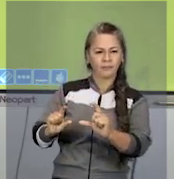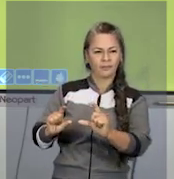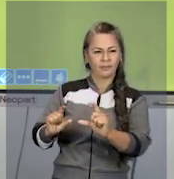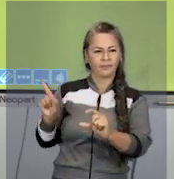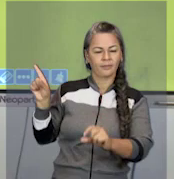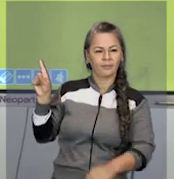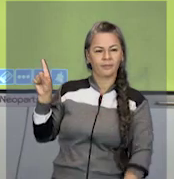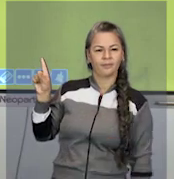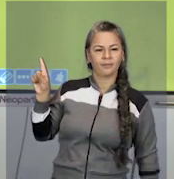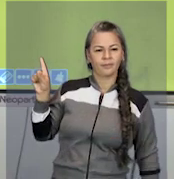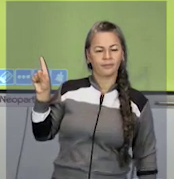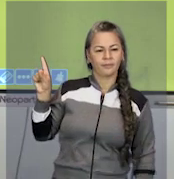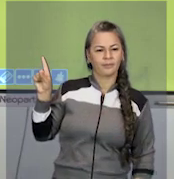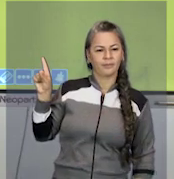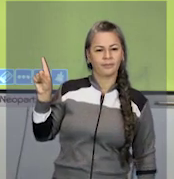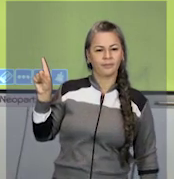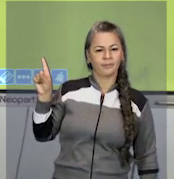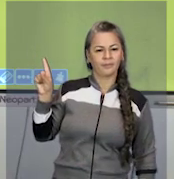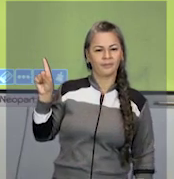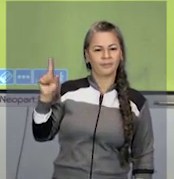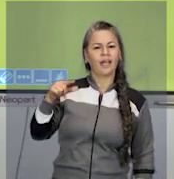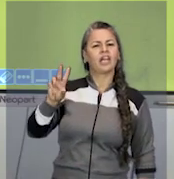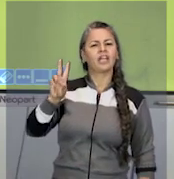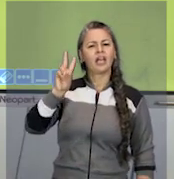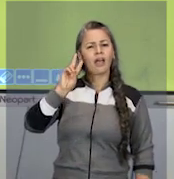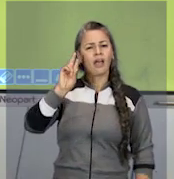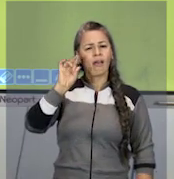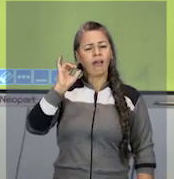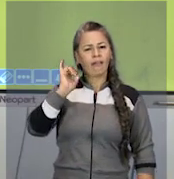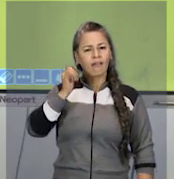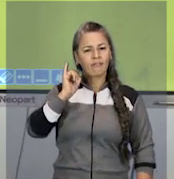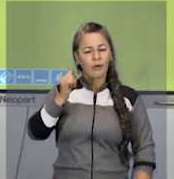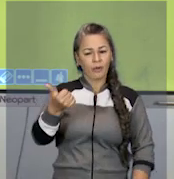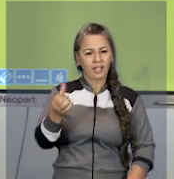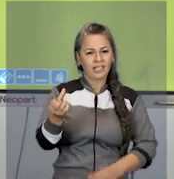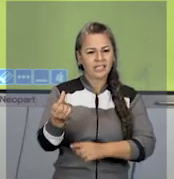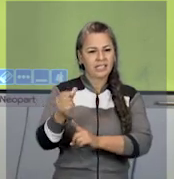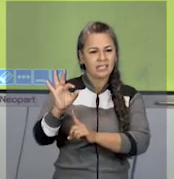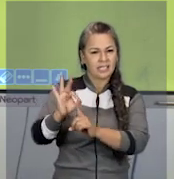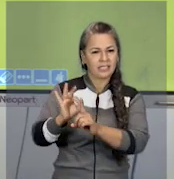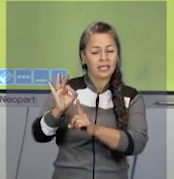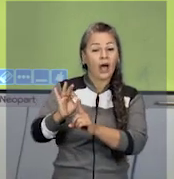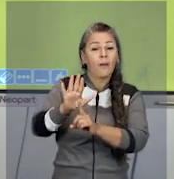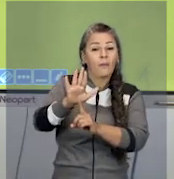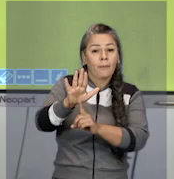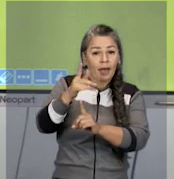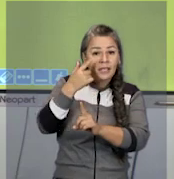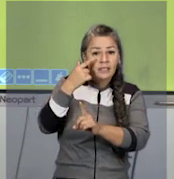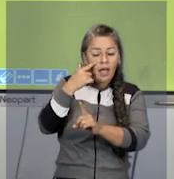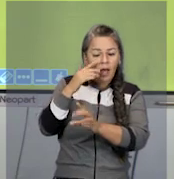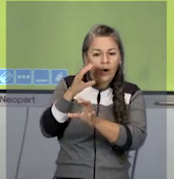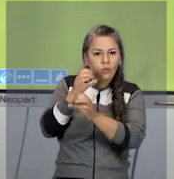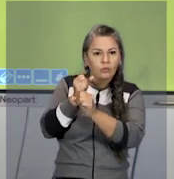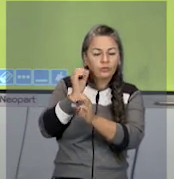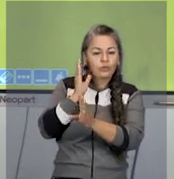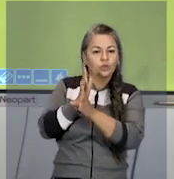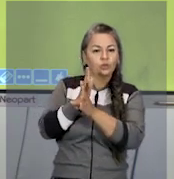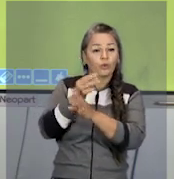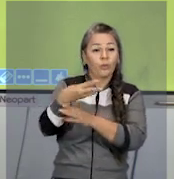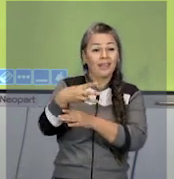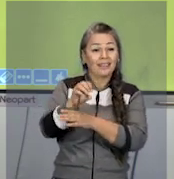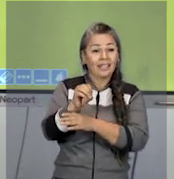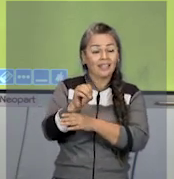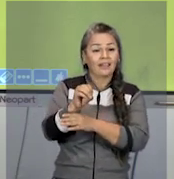garrafa era 16 graus Celsius e eu achei 30 graus Celsius como a temperatura do equilíbrio naquela